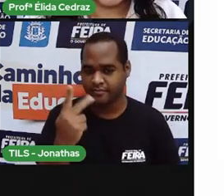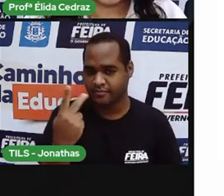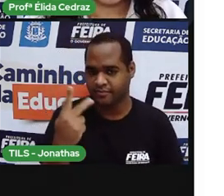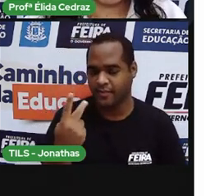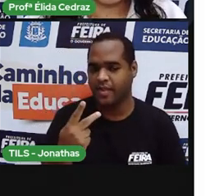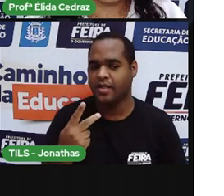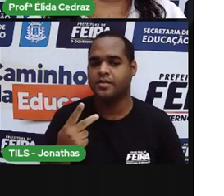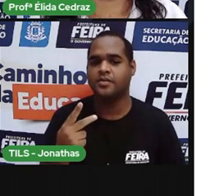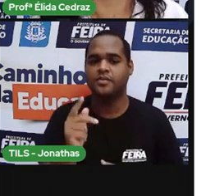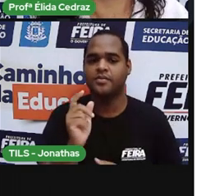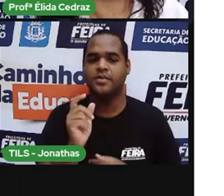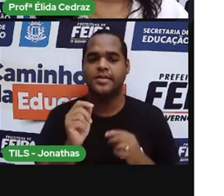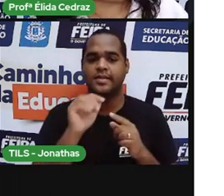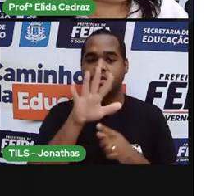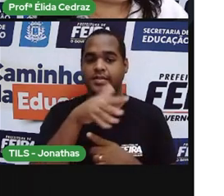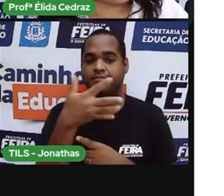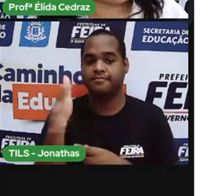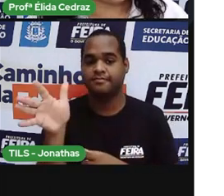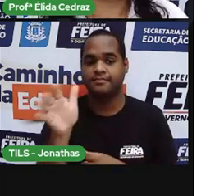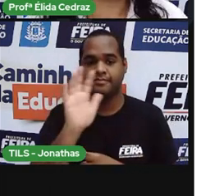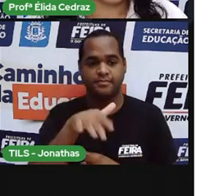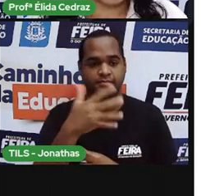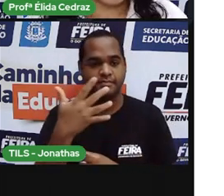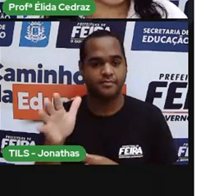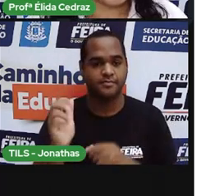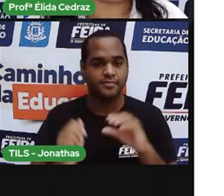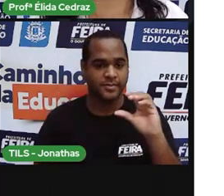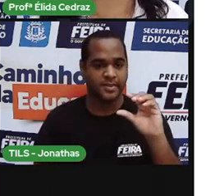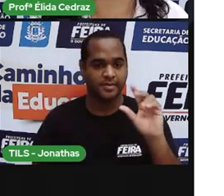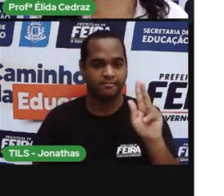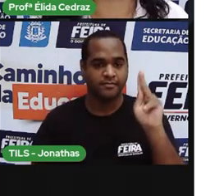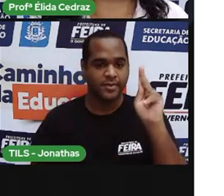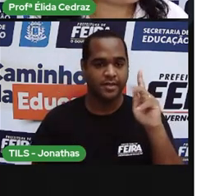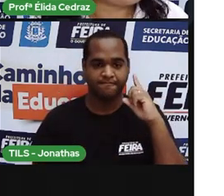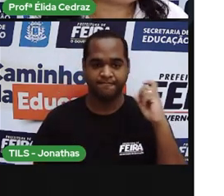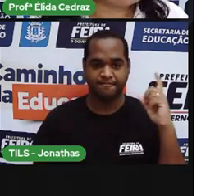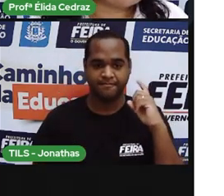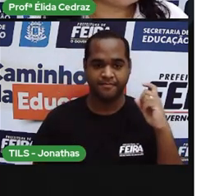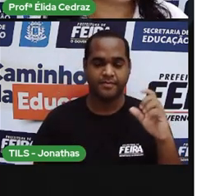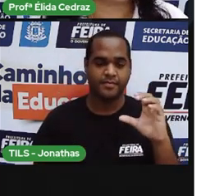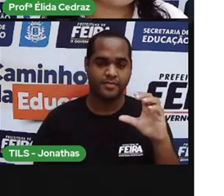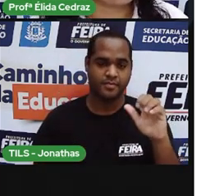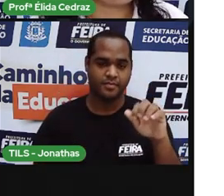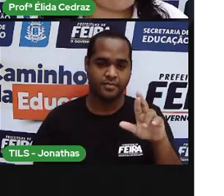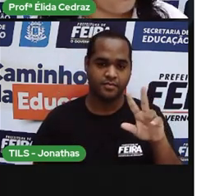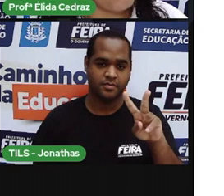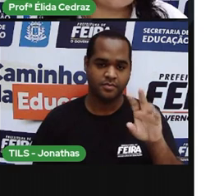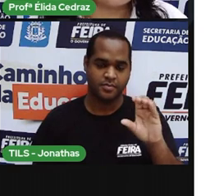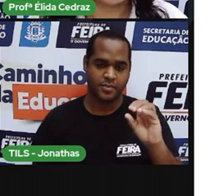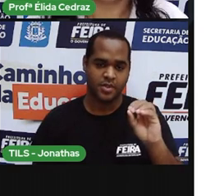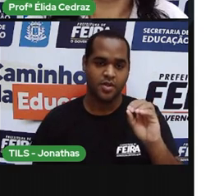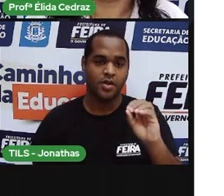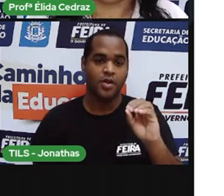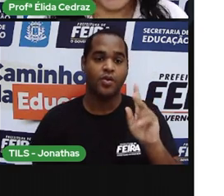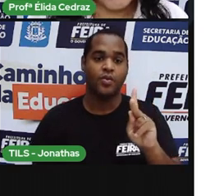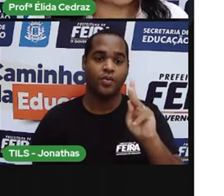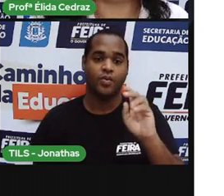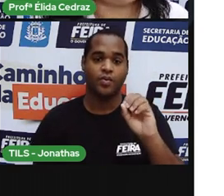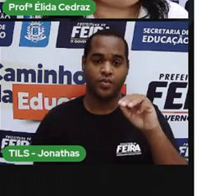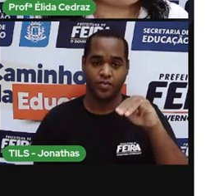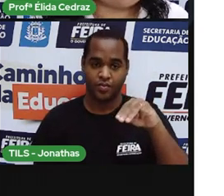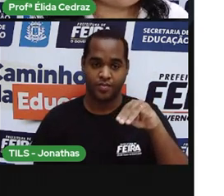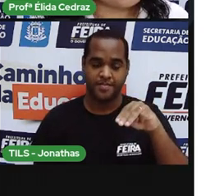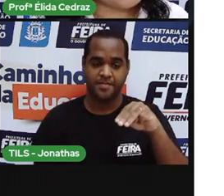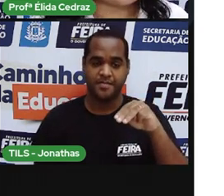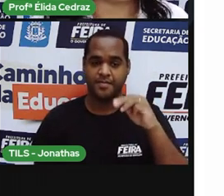ver. Essa tabelinha. O C com som de K. Cravo com o S